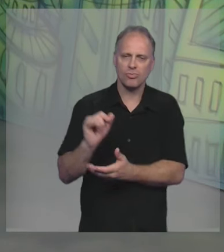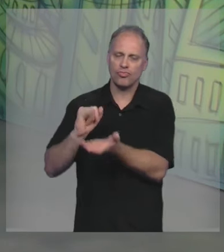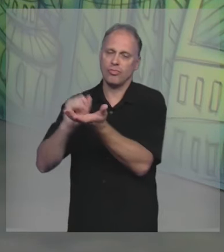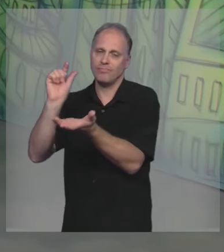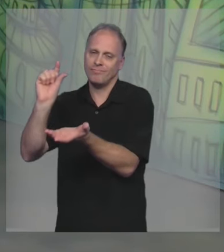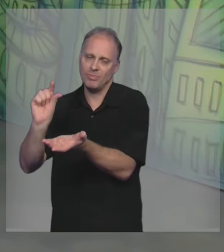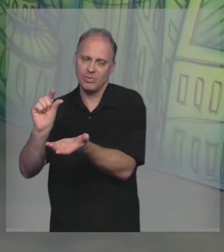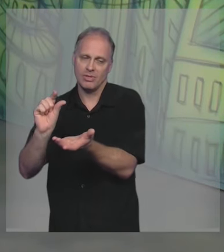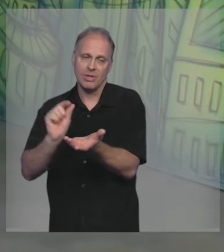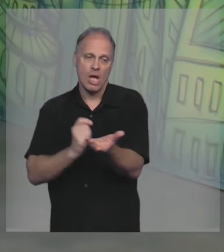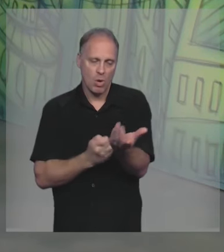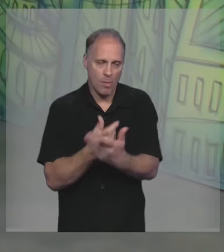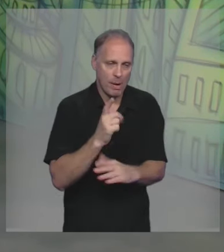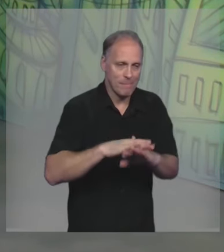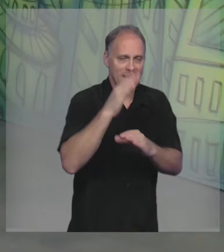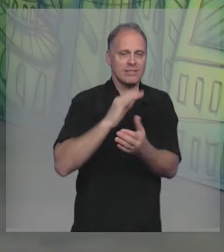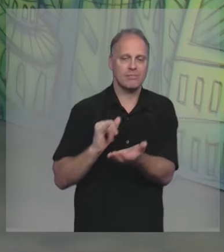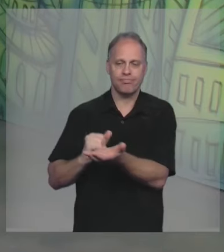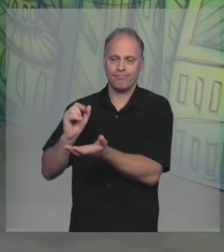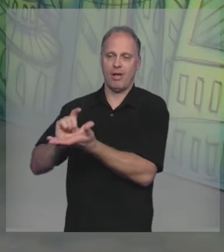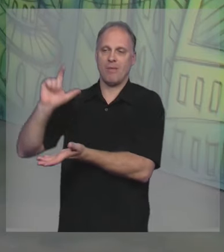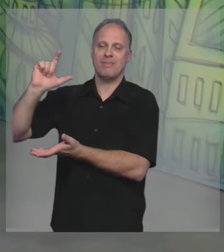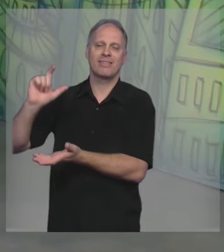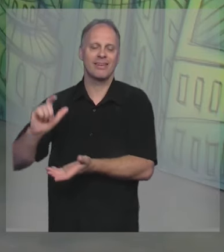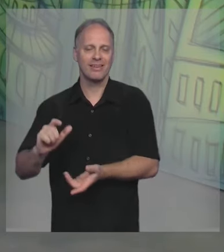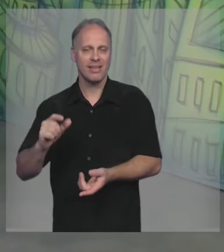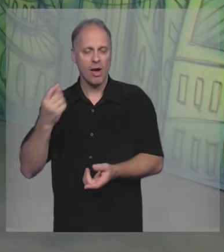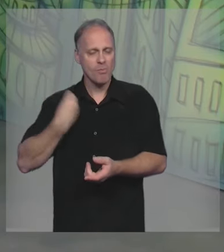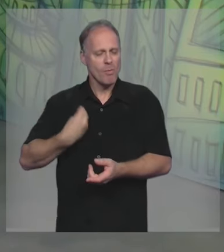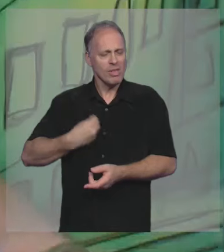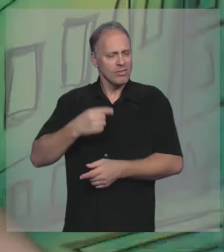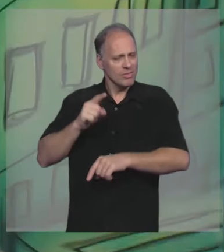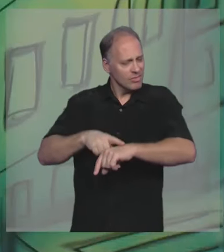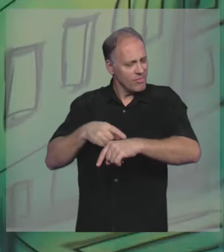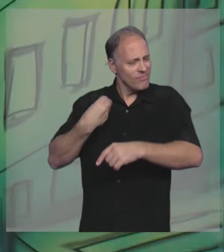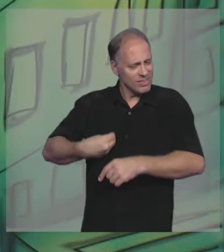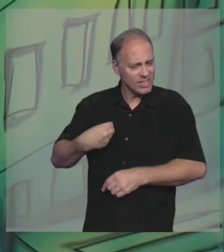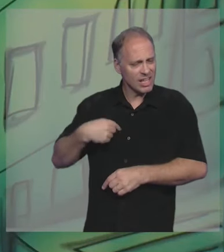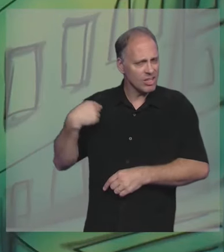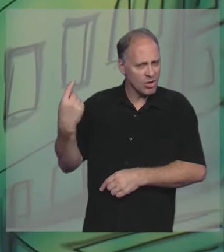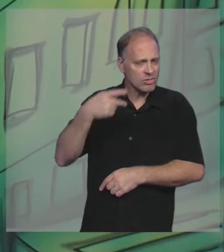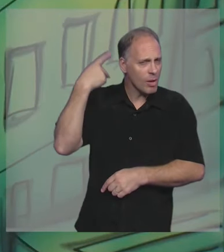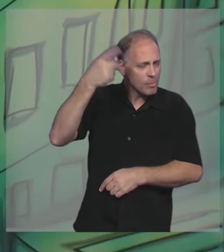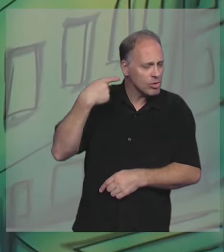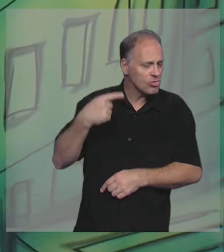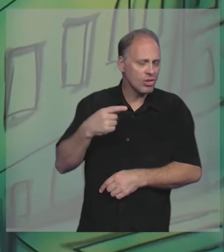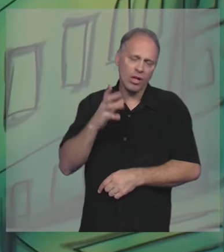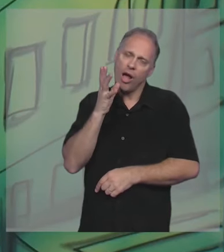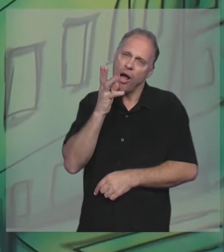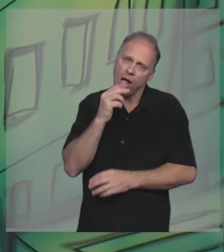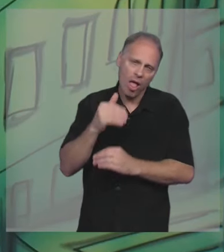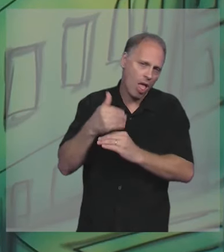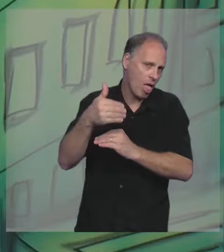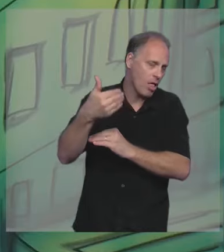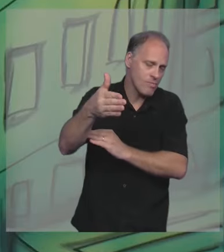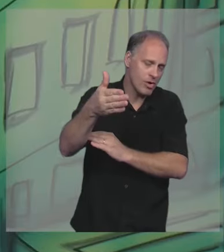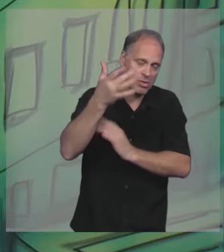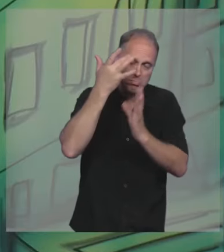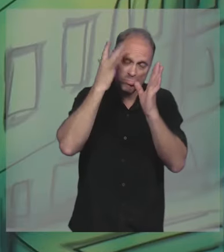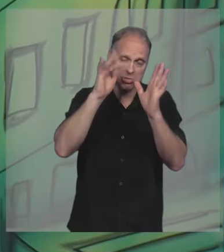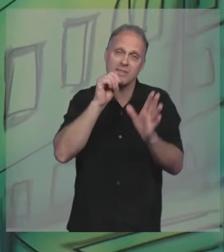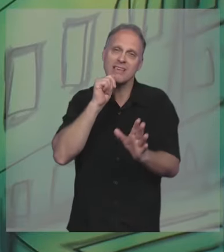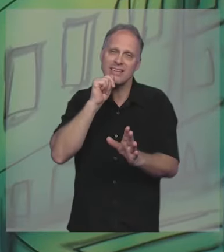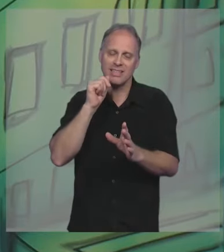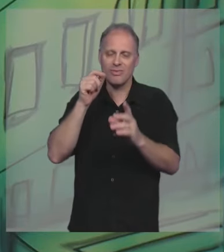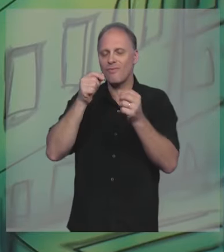do debate ali o momento em que estamos vivendo. E sobre uma política de longo prazo, né, econômica. Não sei, eu estou